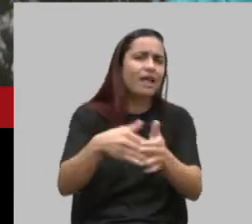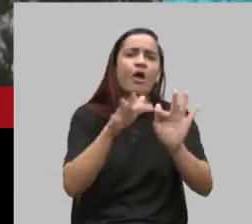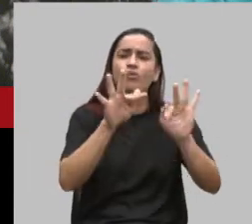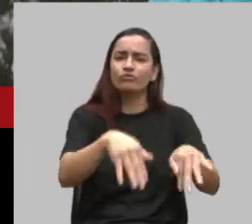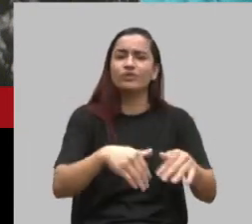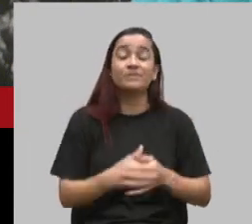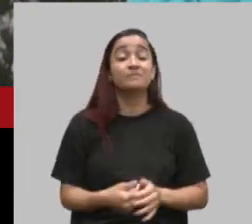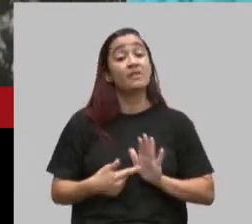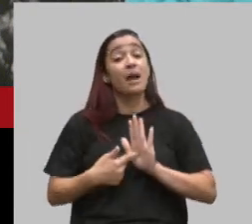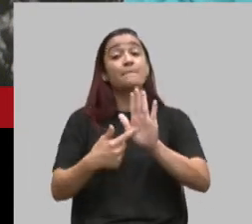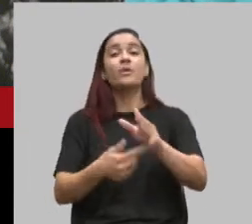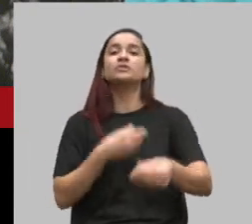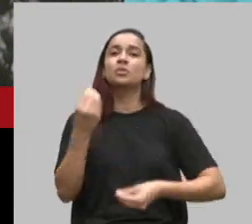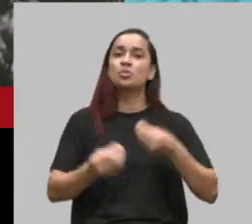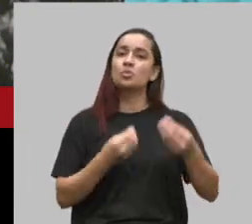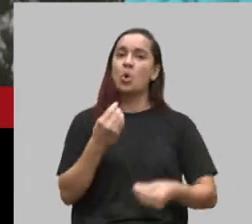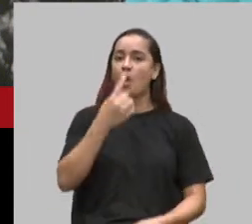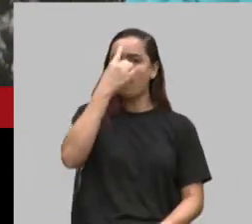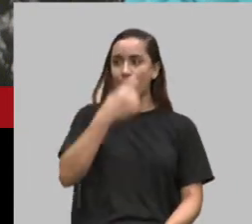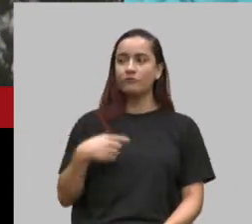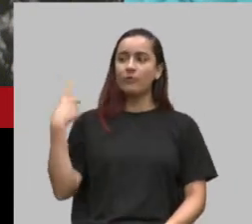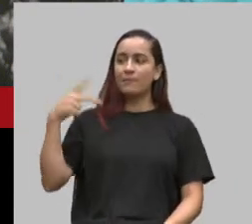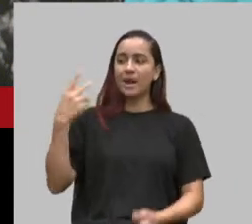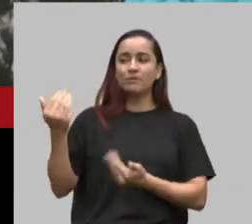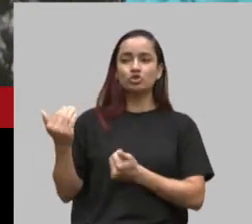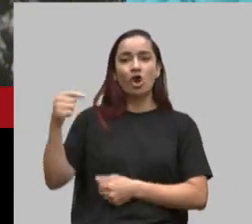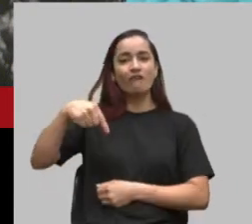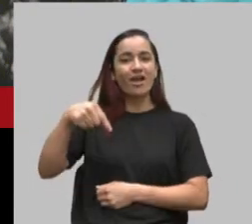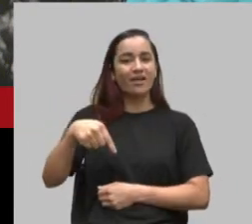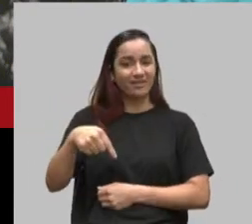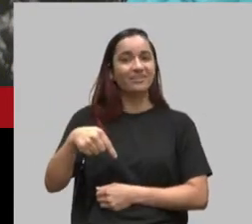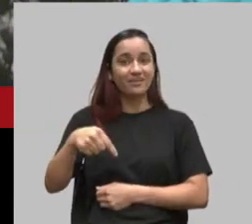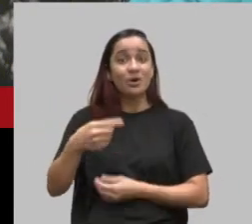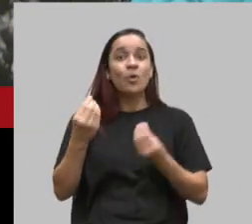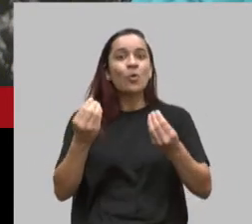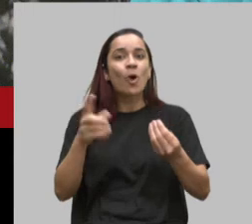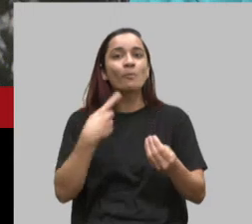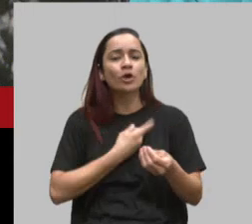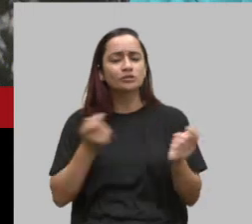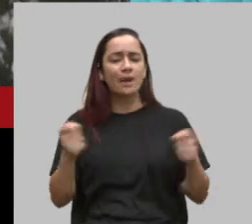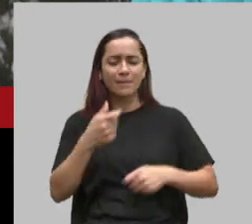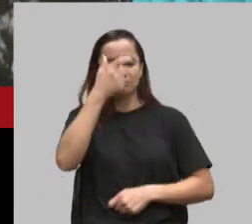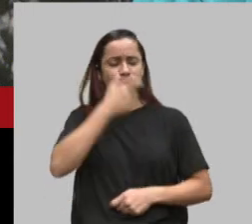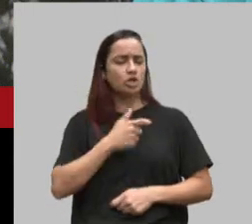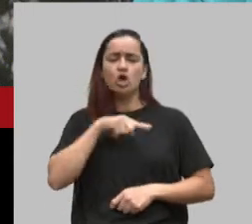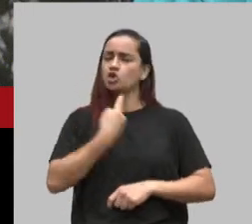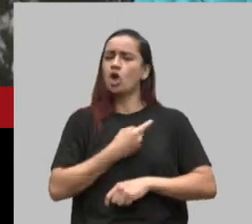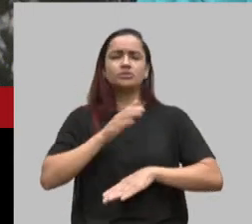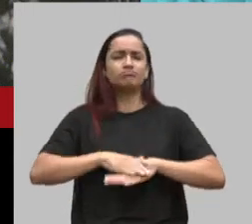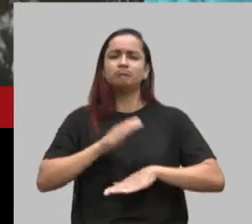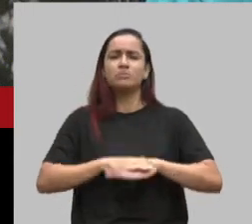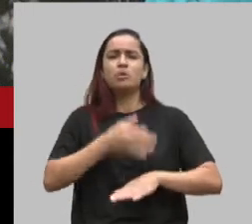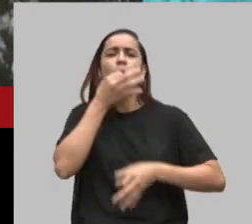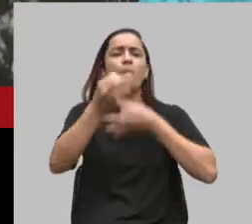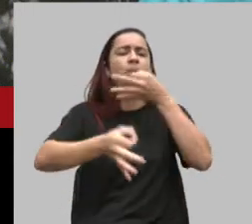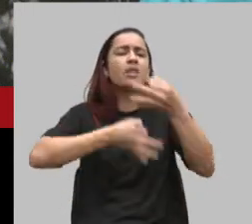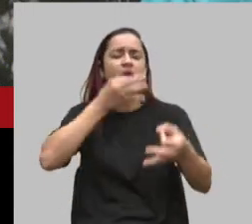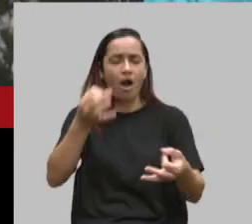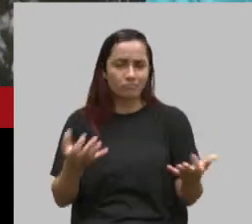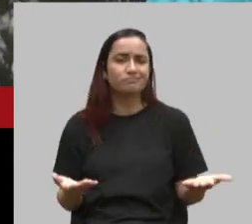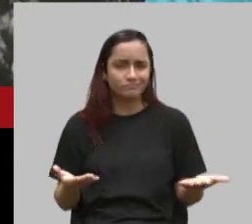Parlamento jovem traz para cada um de nós como que aqui nós podemos ser nós mesmos nós podemos apresentar as nossas opiniões então